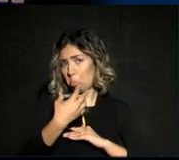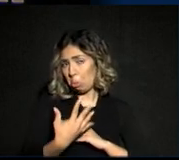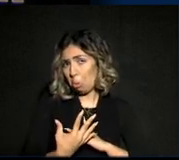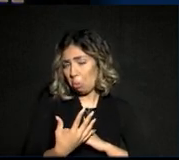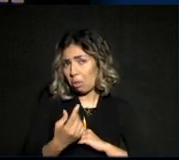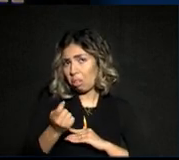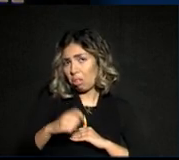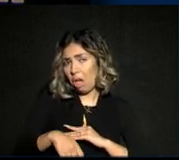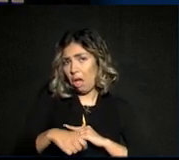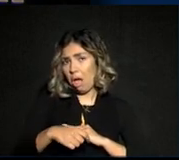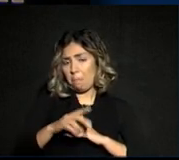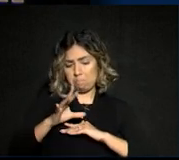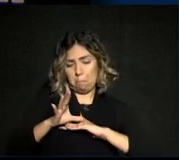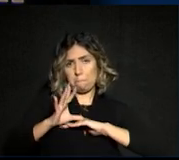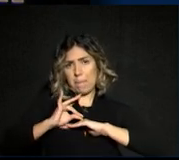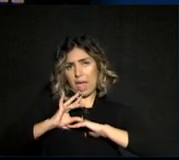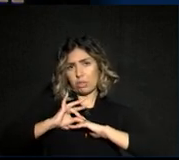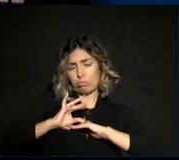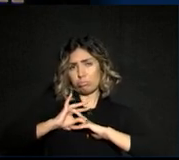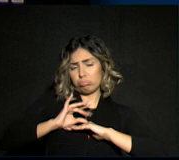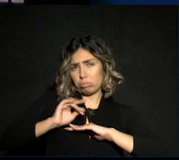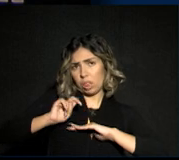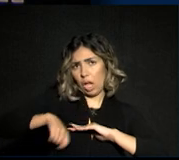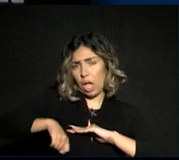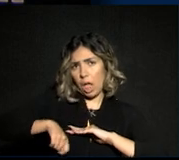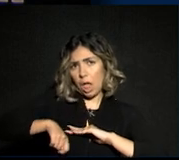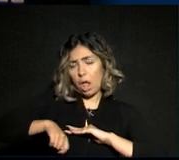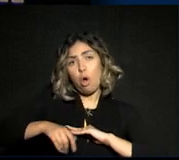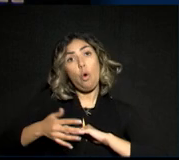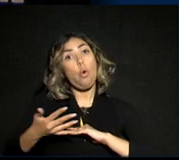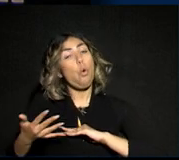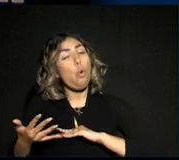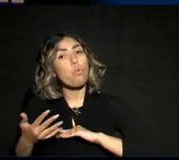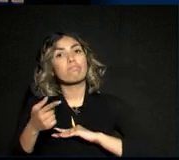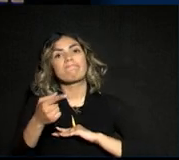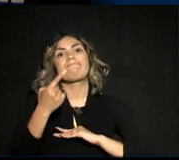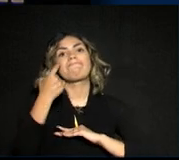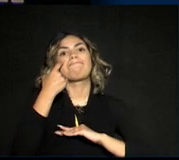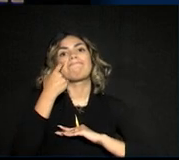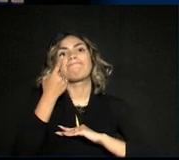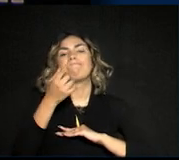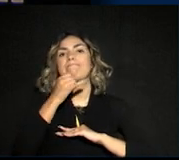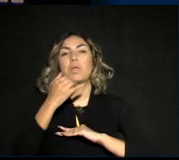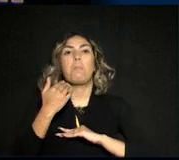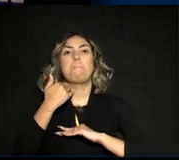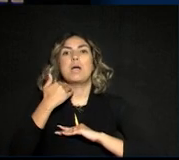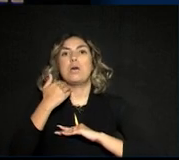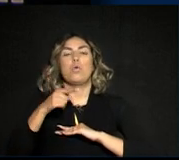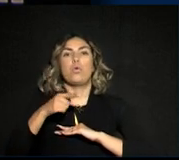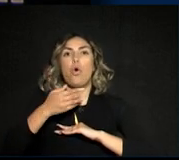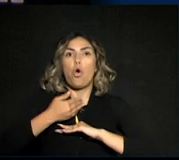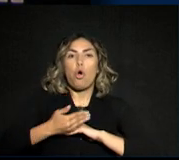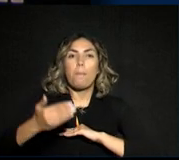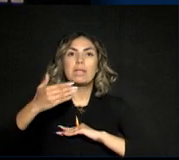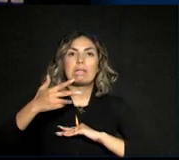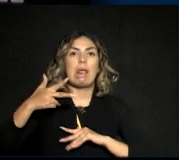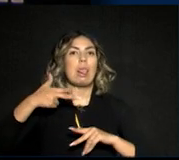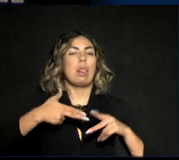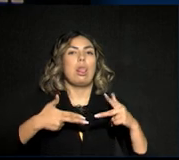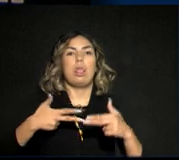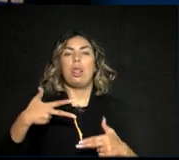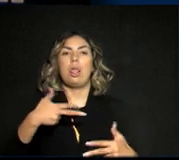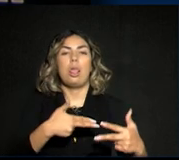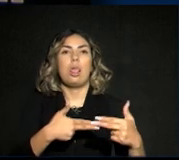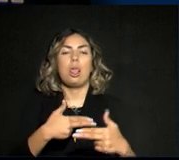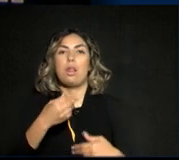desse nível neutro nominal? Ou a gente pode falar que, quando o Banco Central, no fundo, começar esse ciclo de corte, ele vai para um